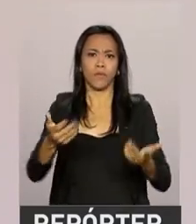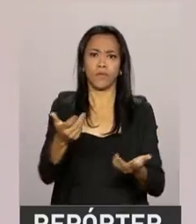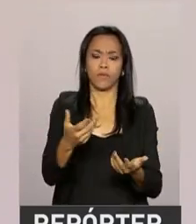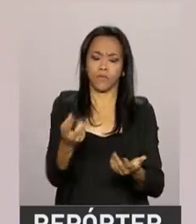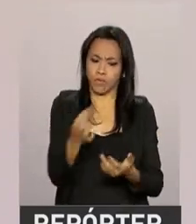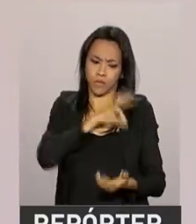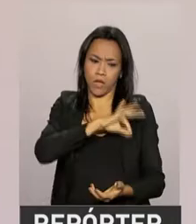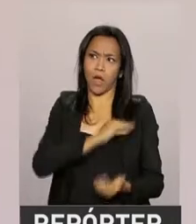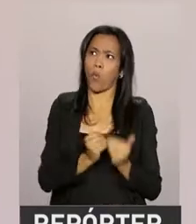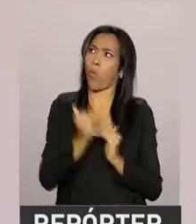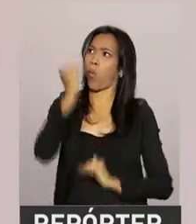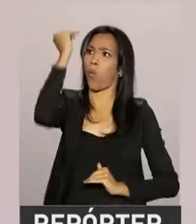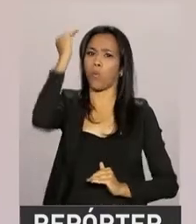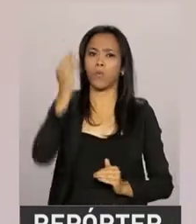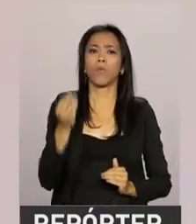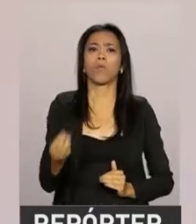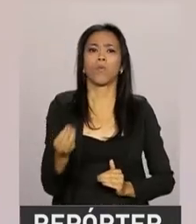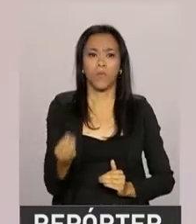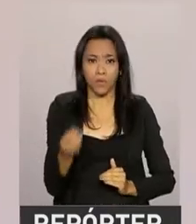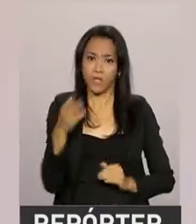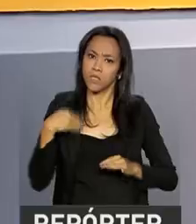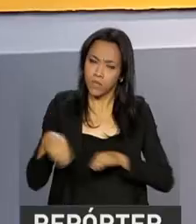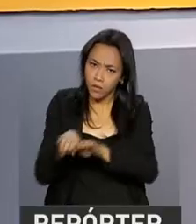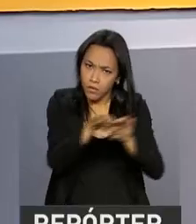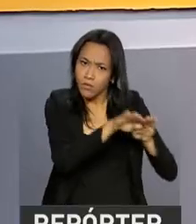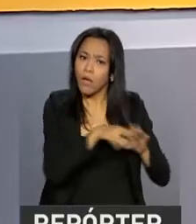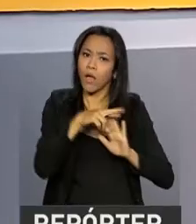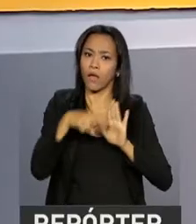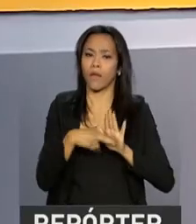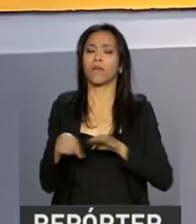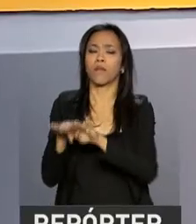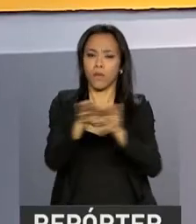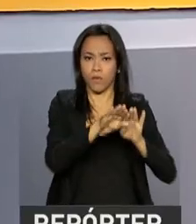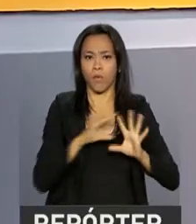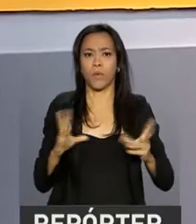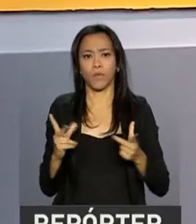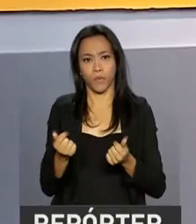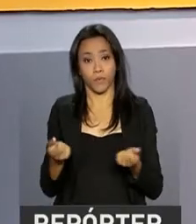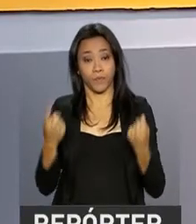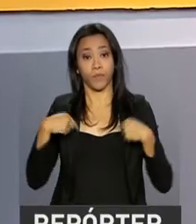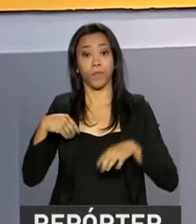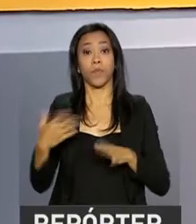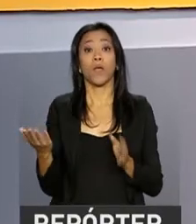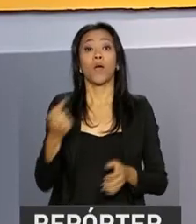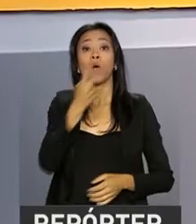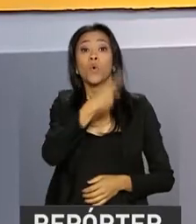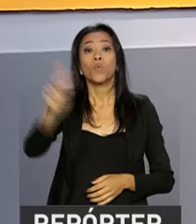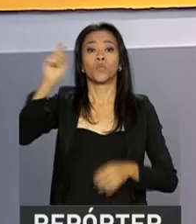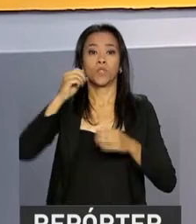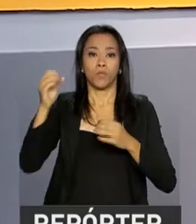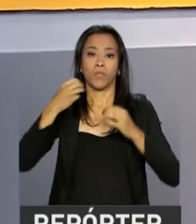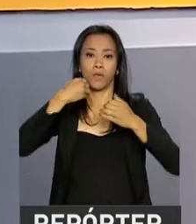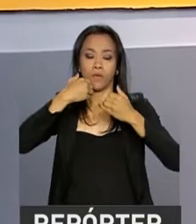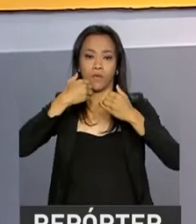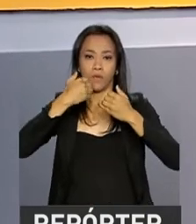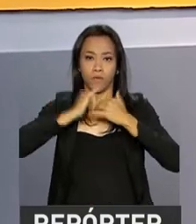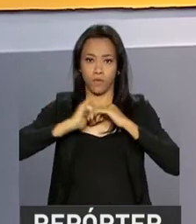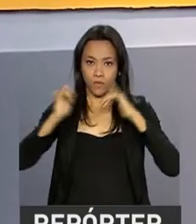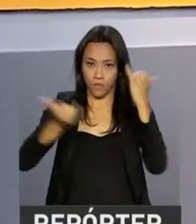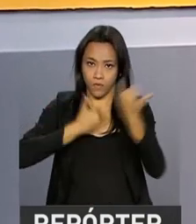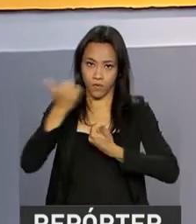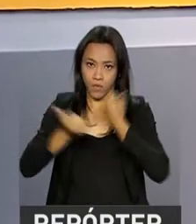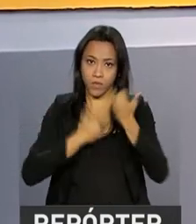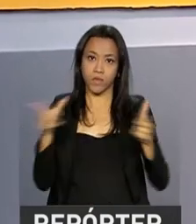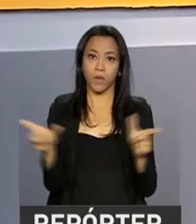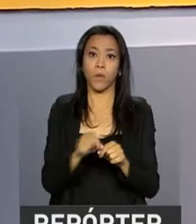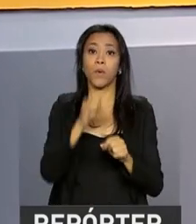está correta e digo mais quem falei pra todo mundo e uma última informação o índice de atividade econômica e de